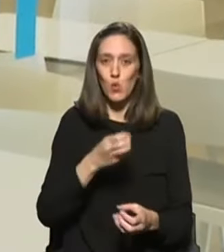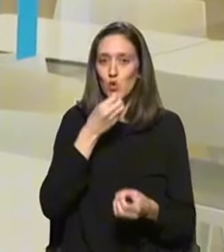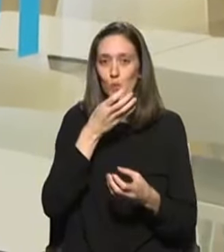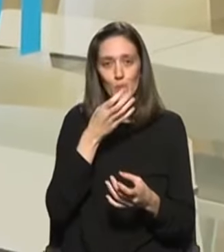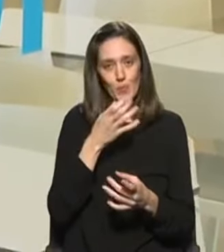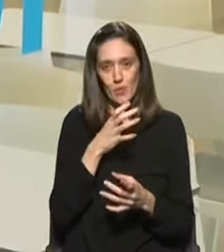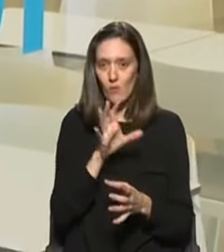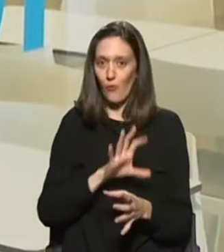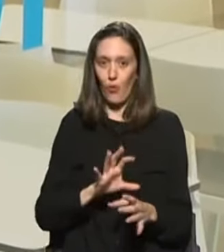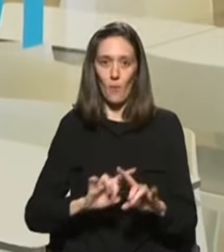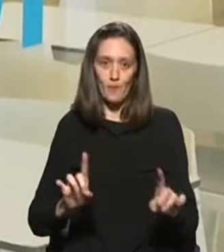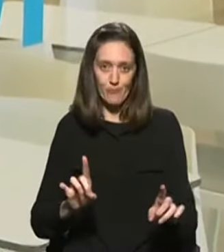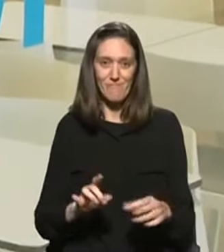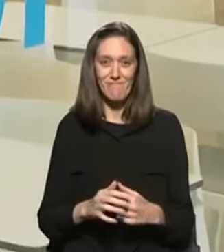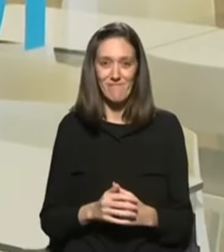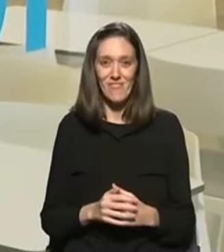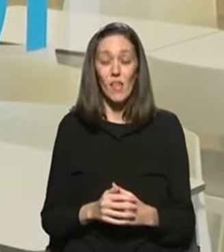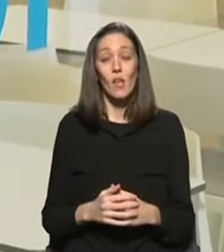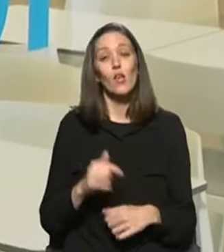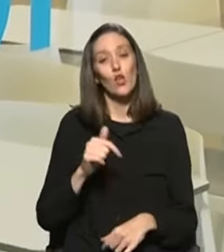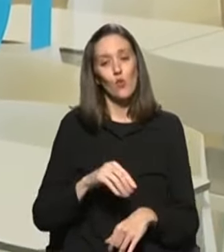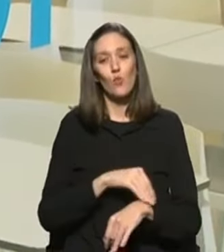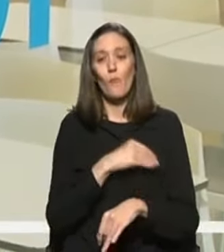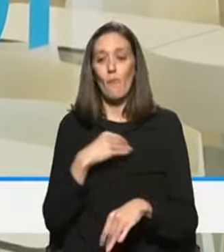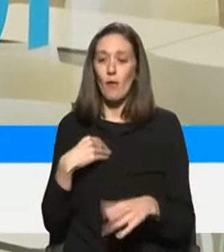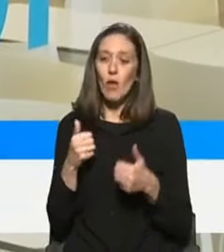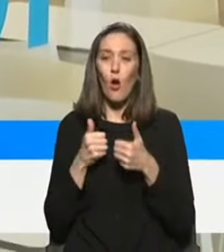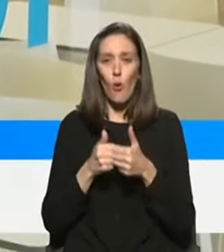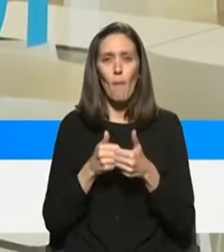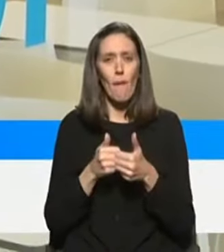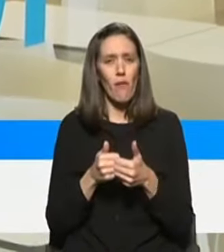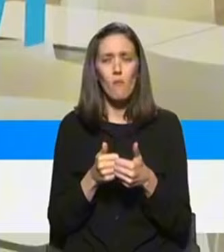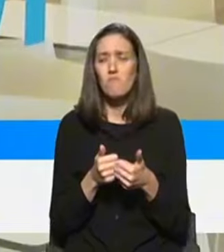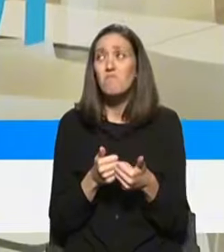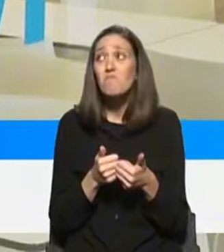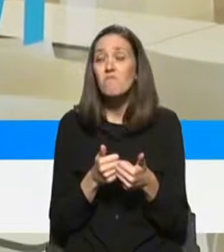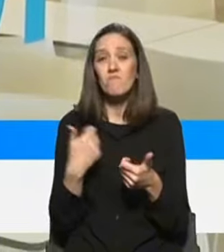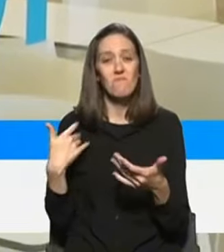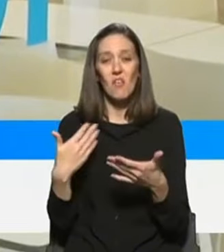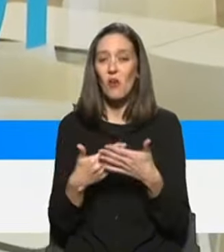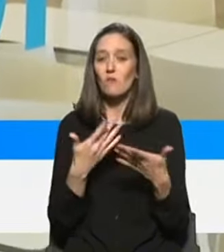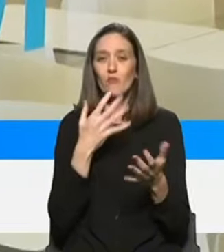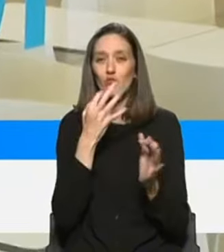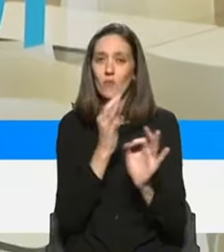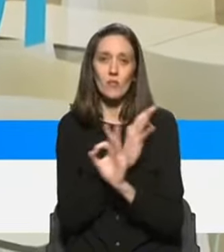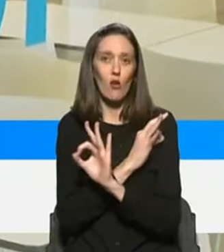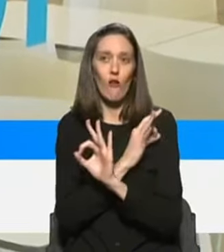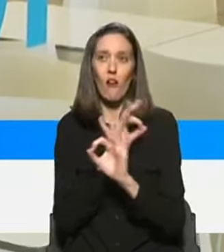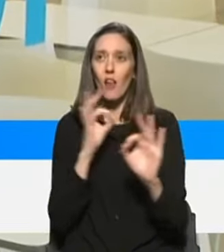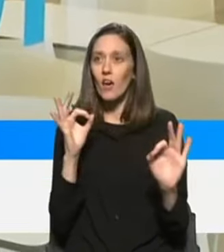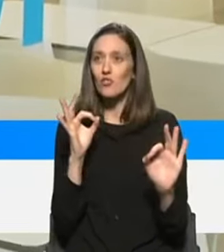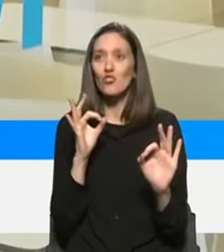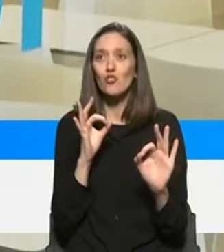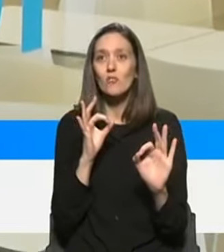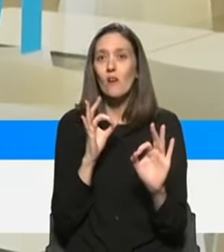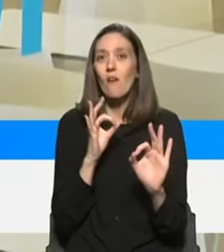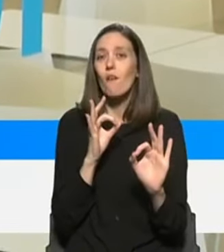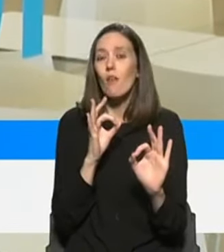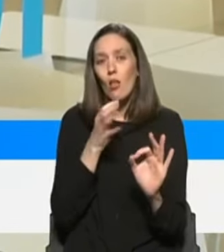palavras e os médicos que têm-me acompanhado nesse sentido são espetaculares, pronto, fazem sempre com que eu